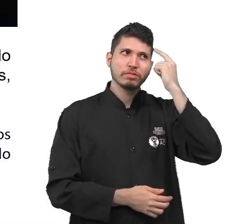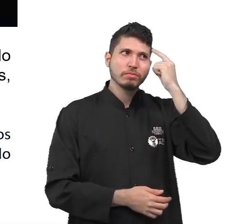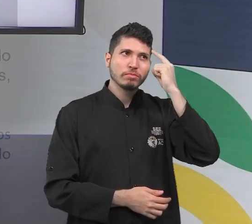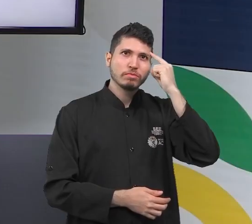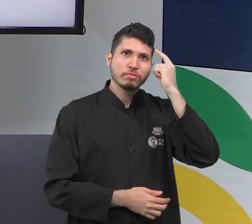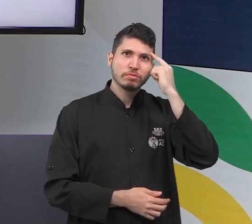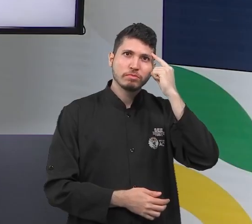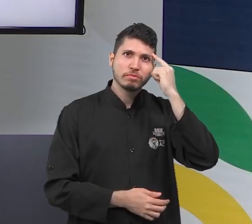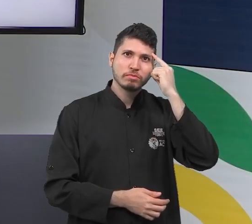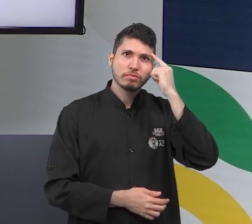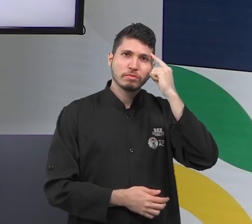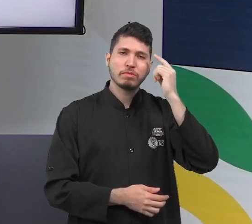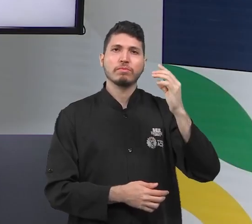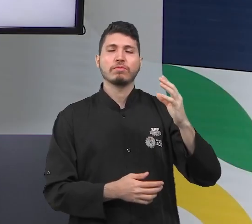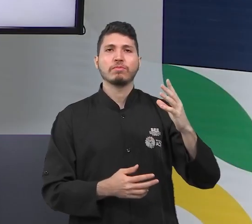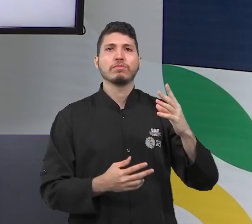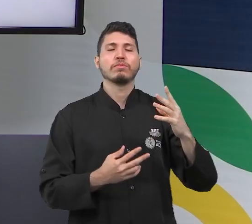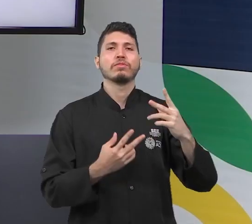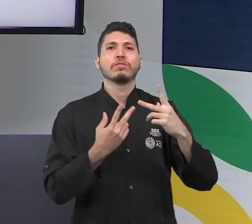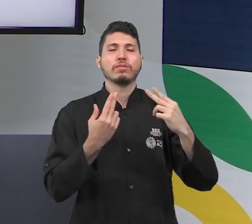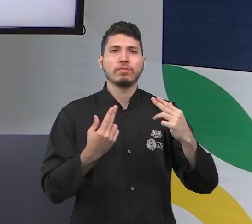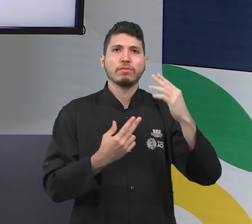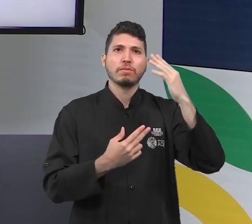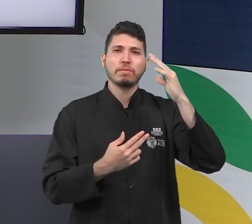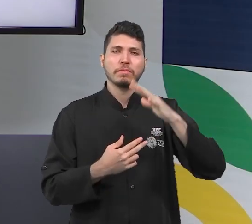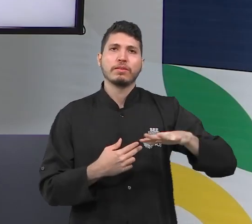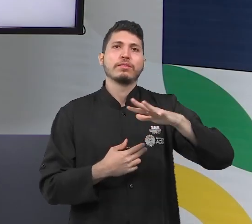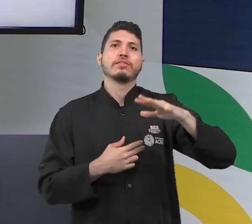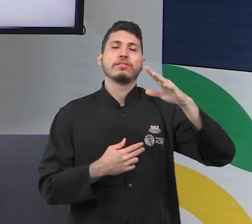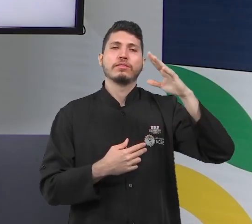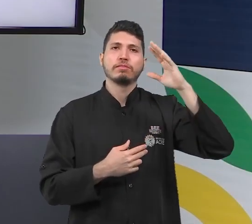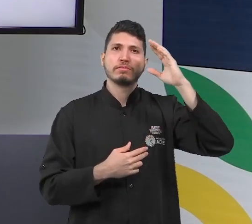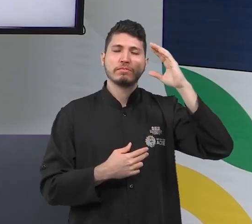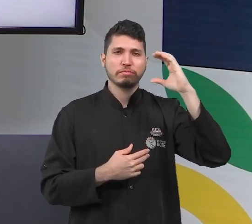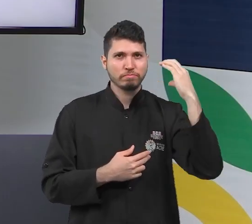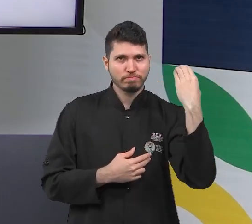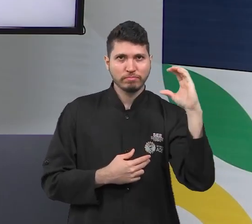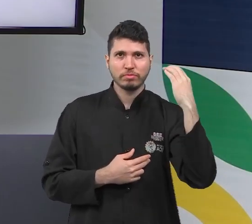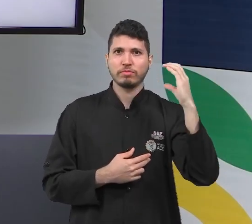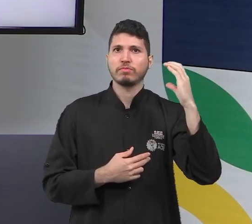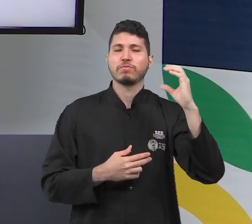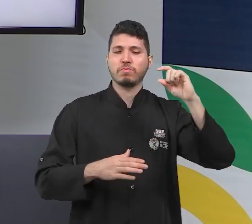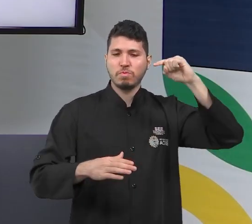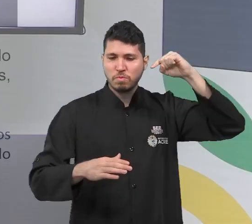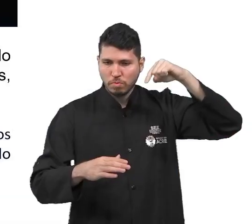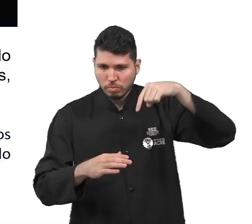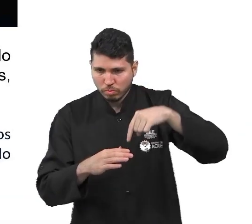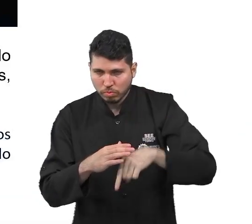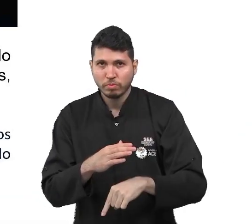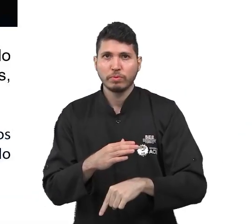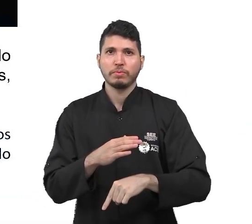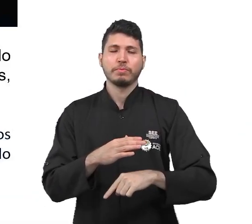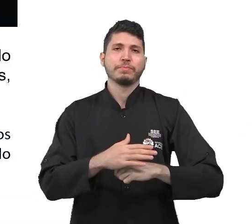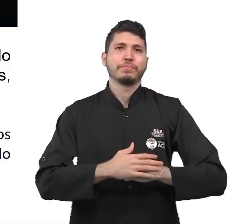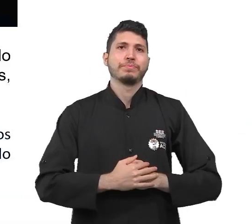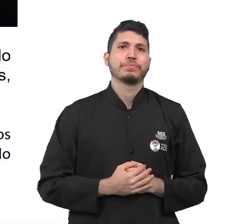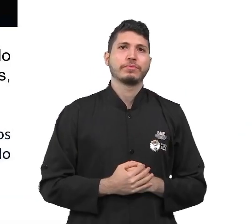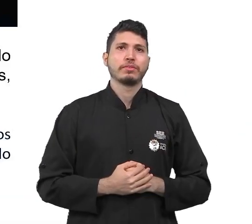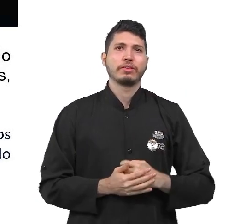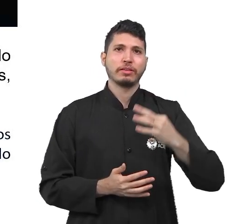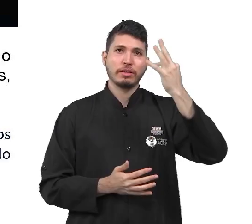e cientificamente com profundidade. Agora, a epistemologia